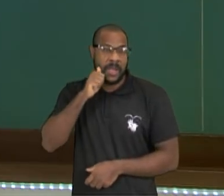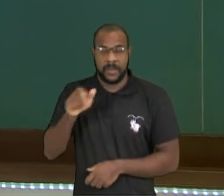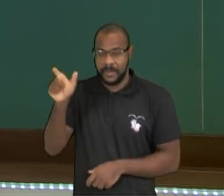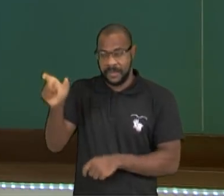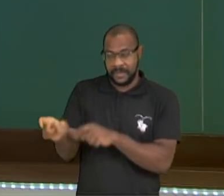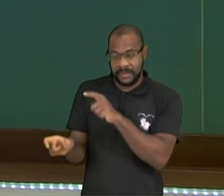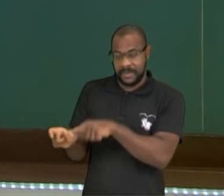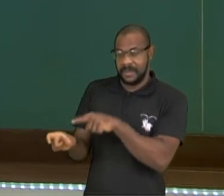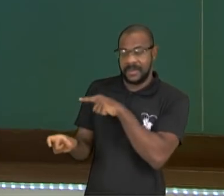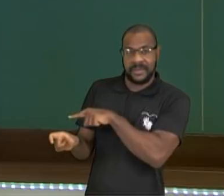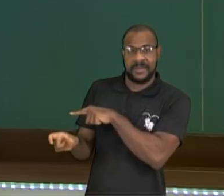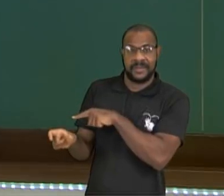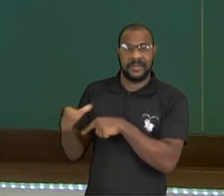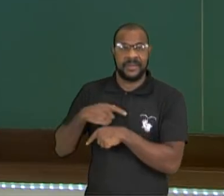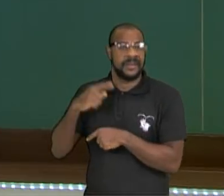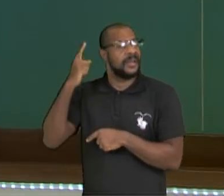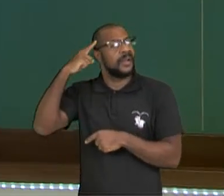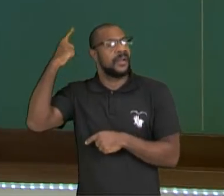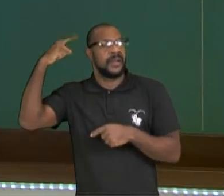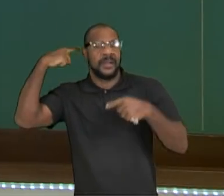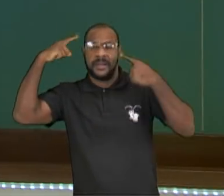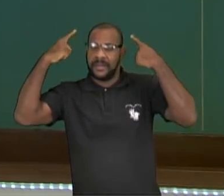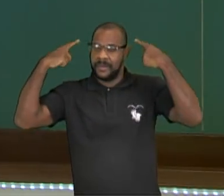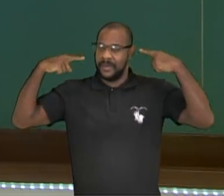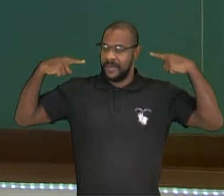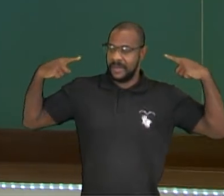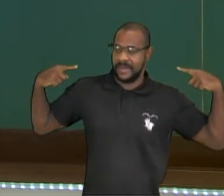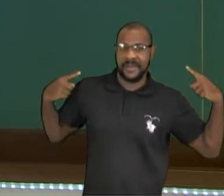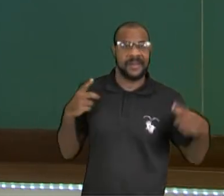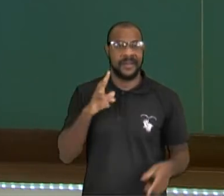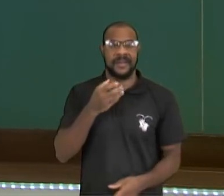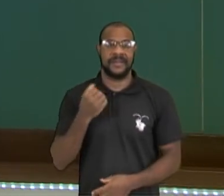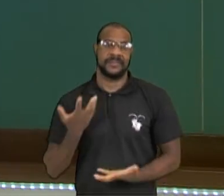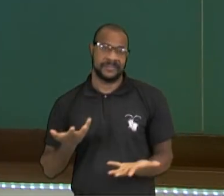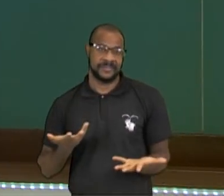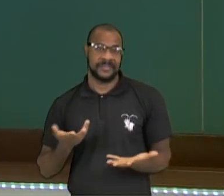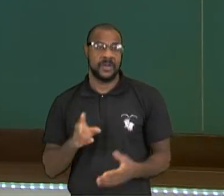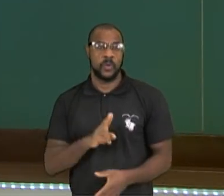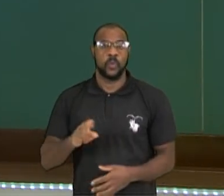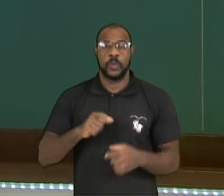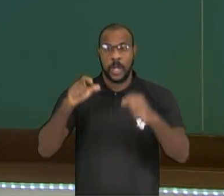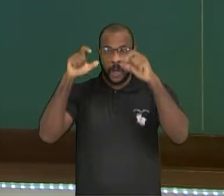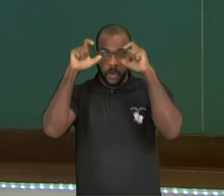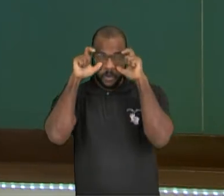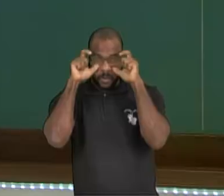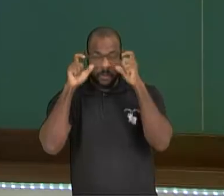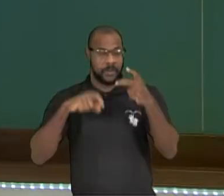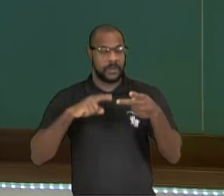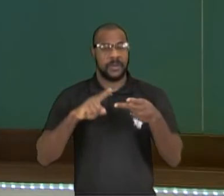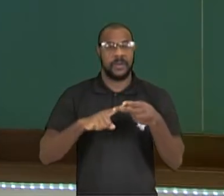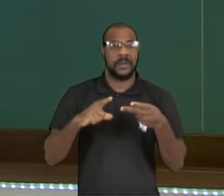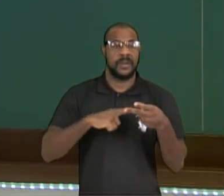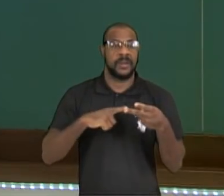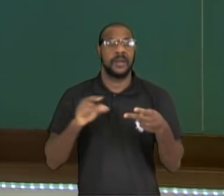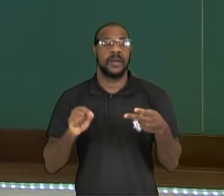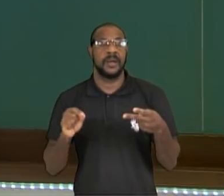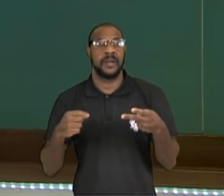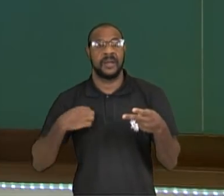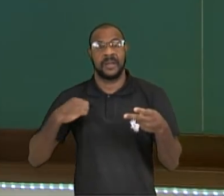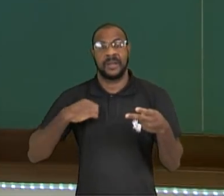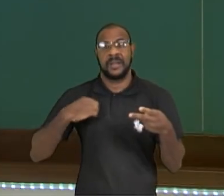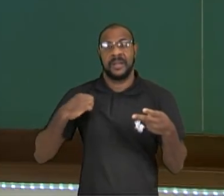moça com os seus cabelos crespos, ela usa óculos e está usando